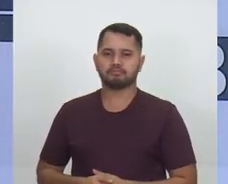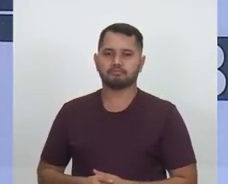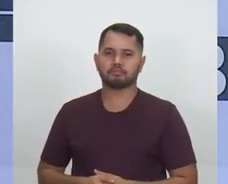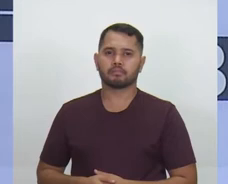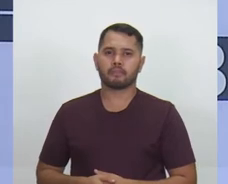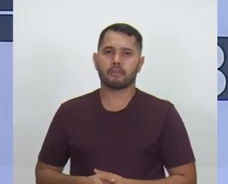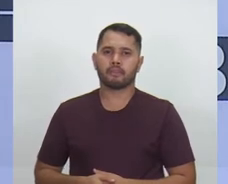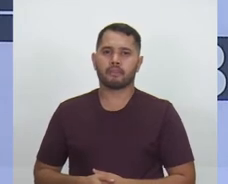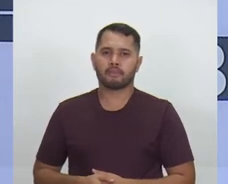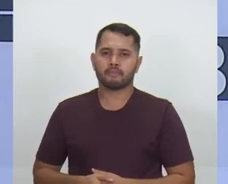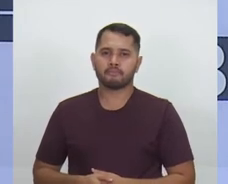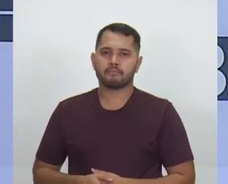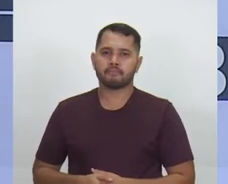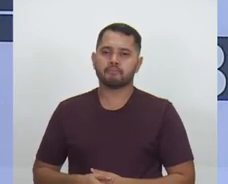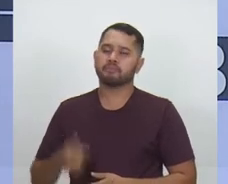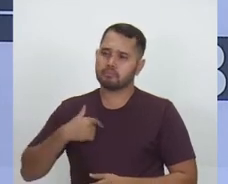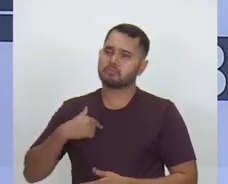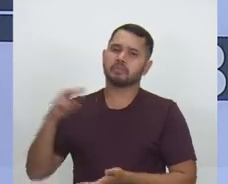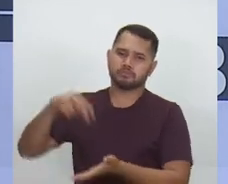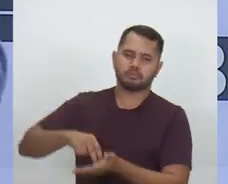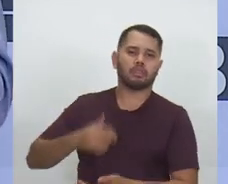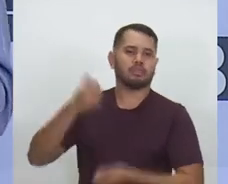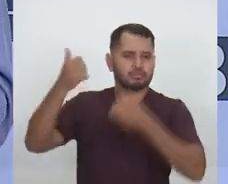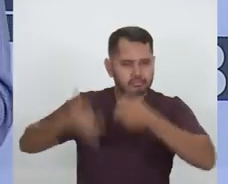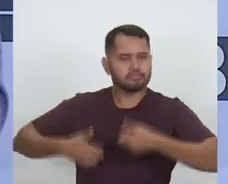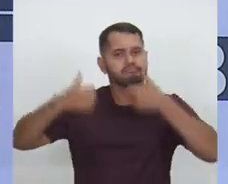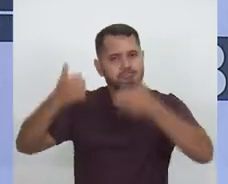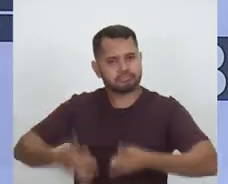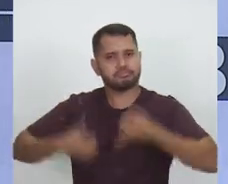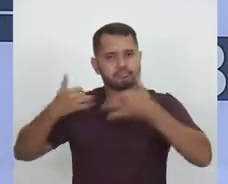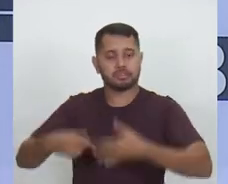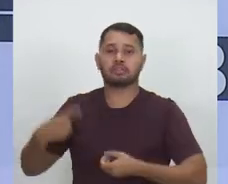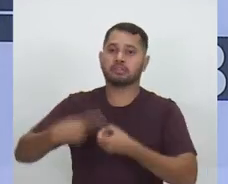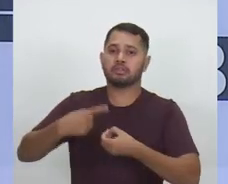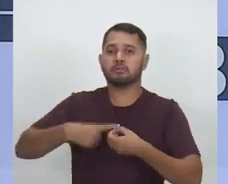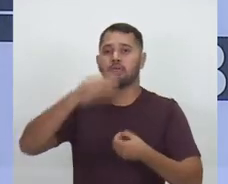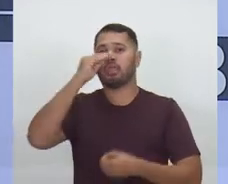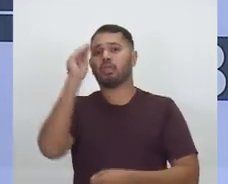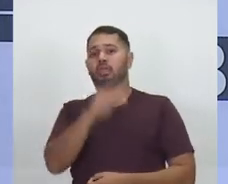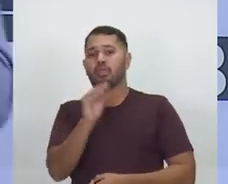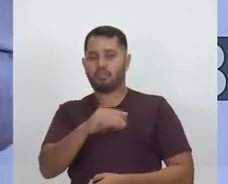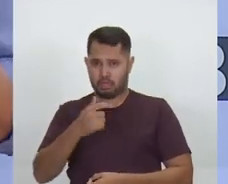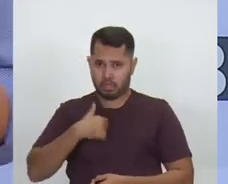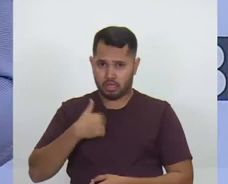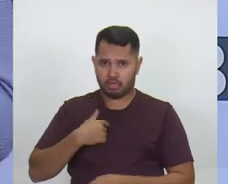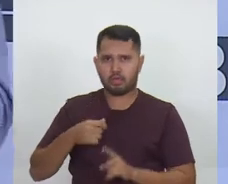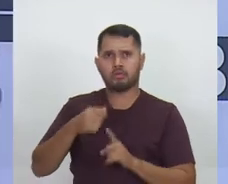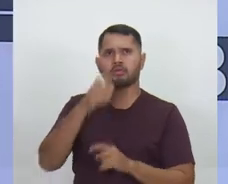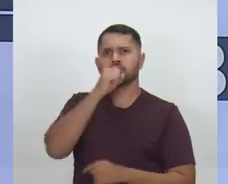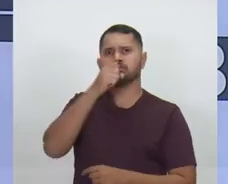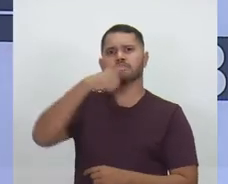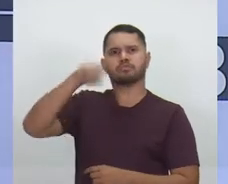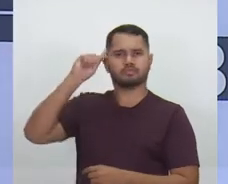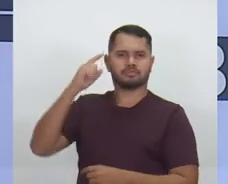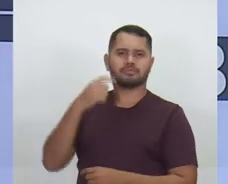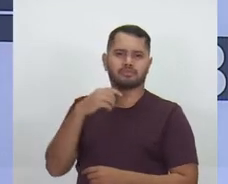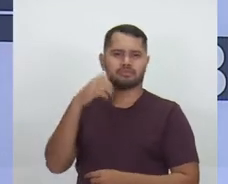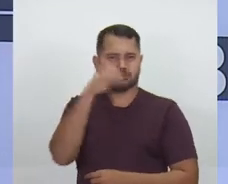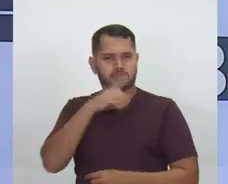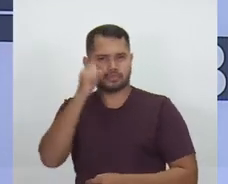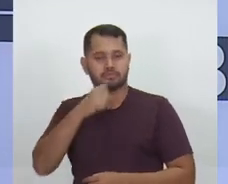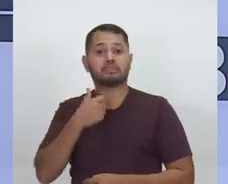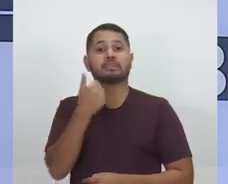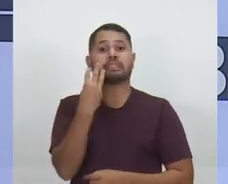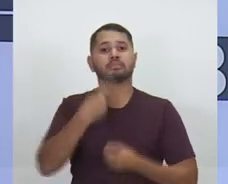tenho que falar de ter dito que o interior do estado do amazonas ele anda esquecido passei este final de semana no feriado em 13 municípios ea